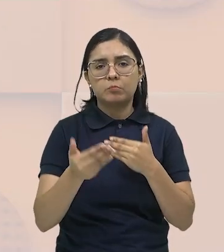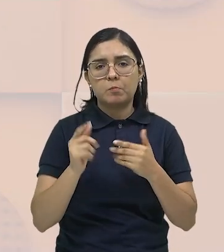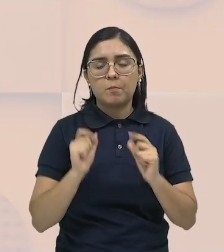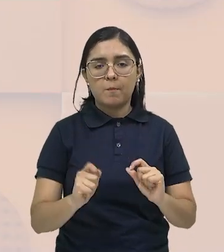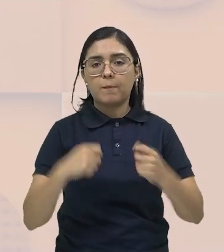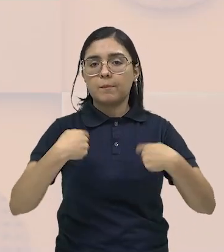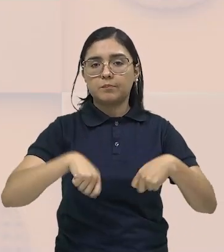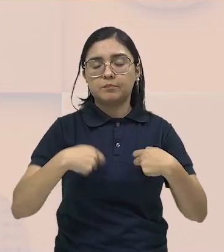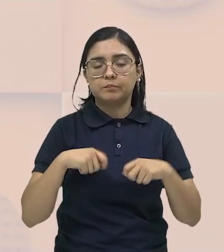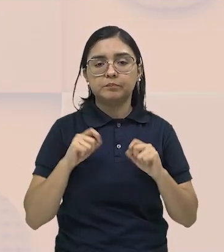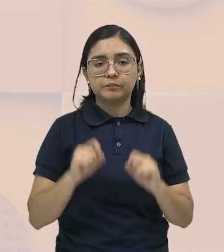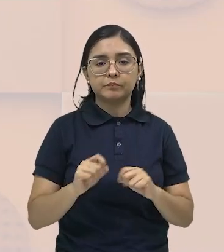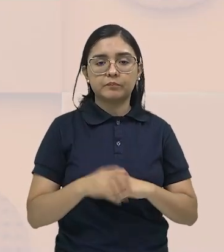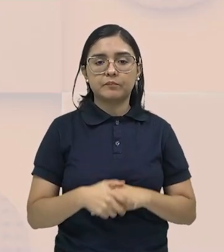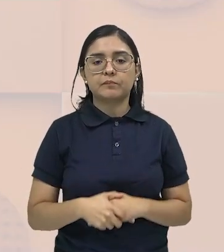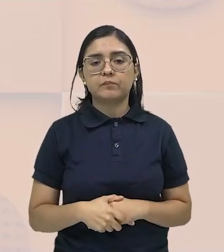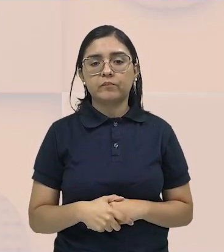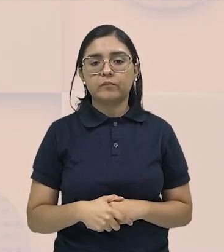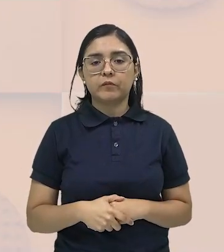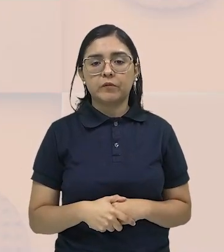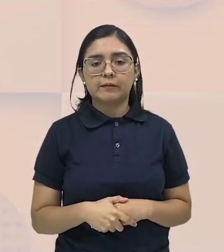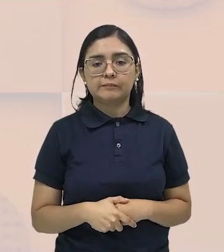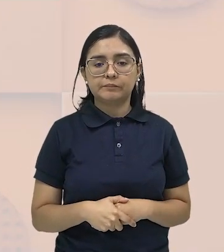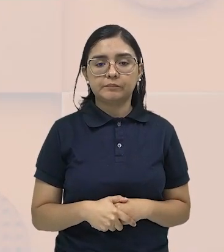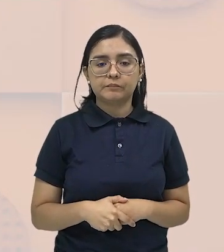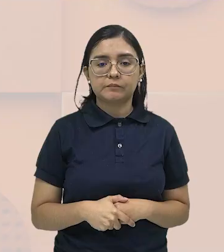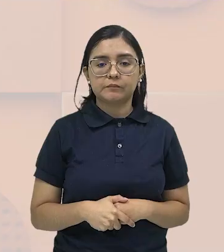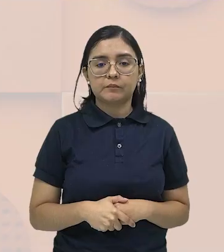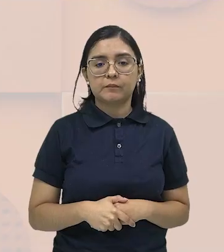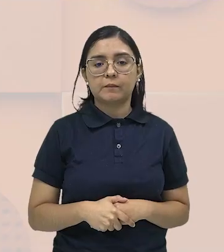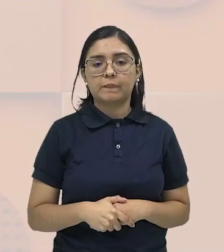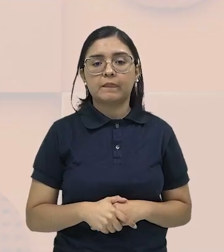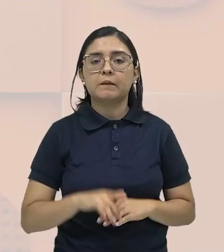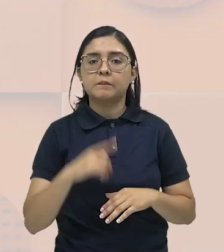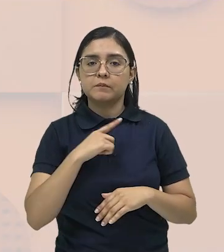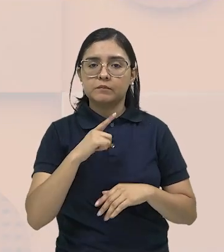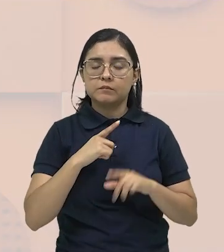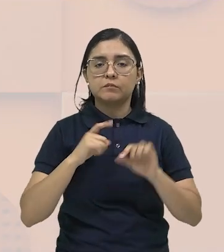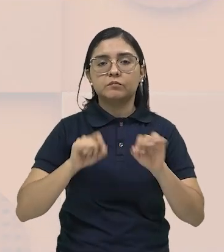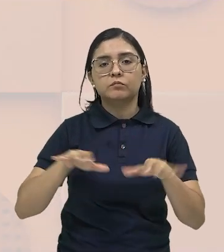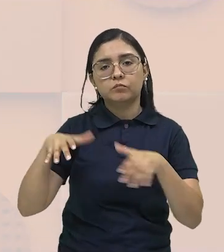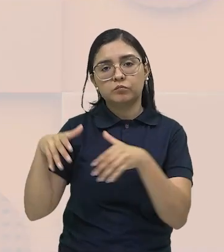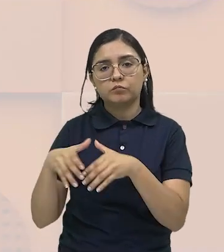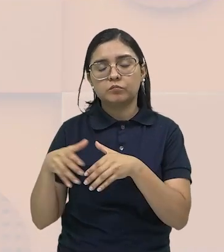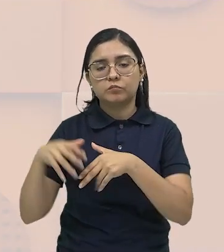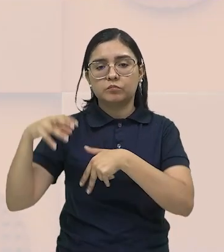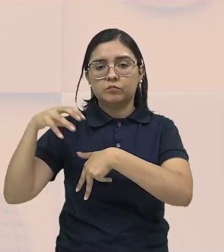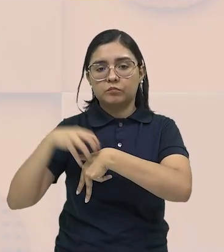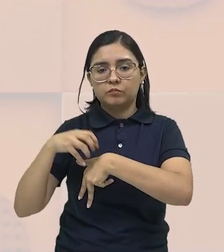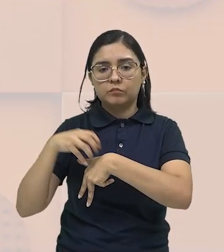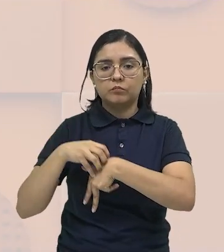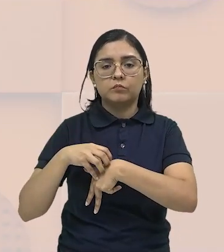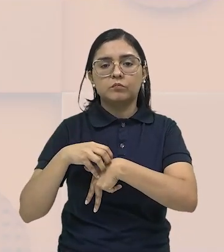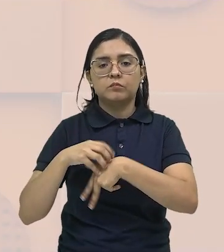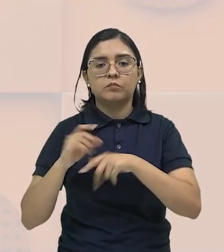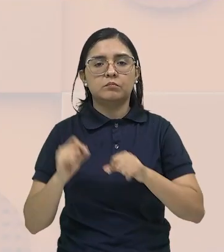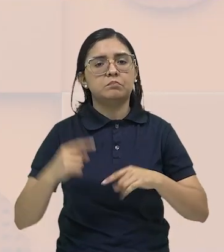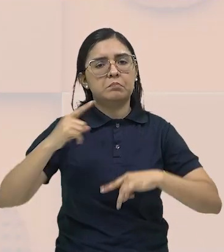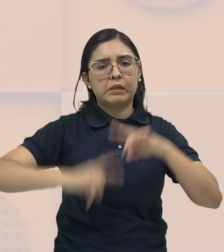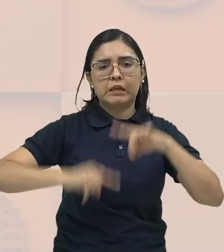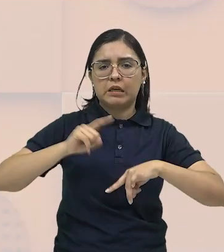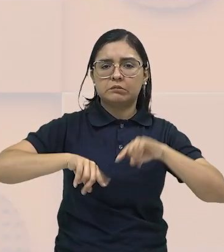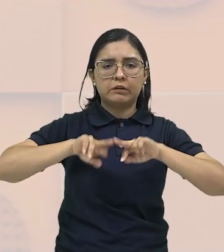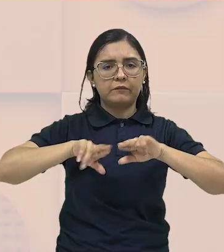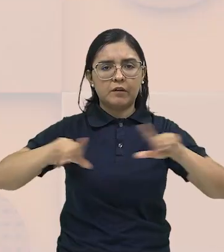ele precisa, né, juntar parte do Tesouro Real, né, acervo da